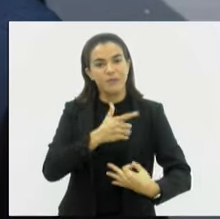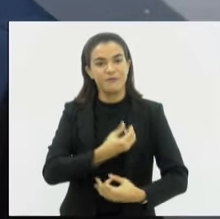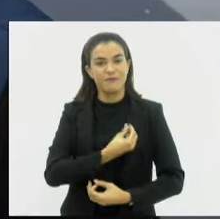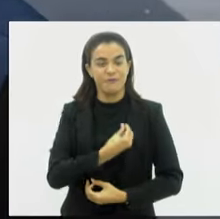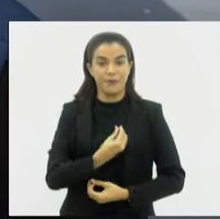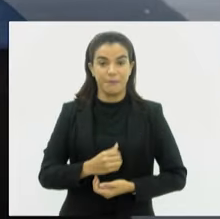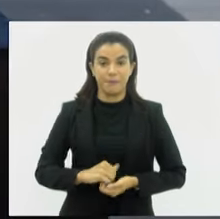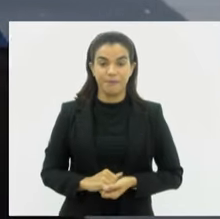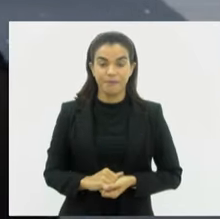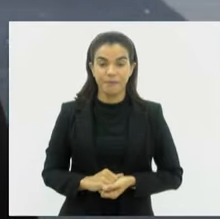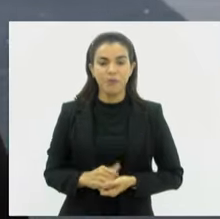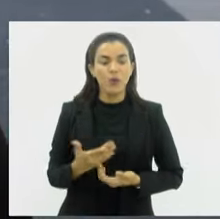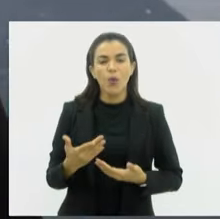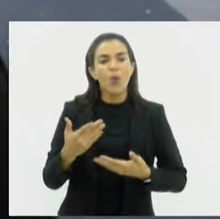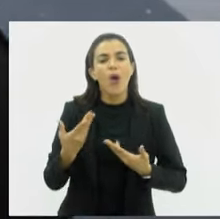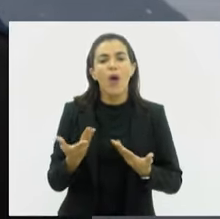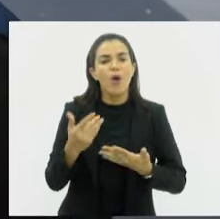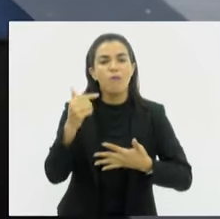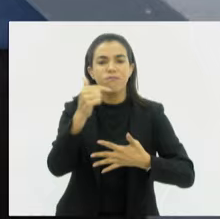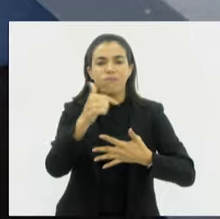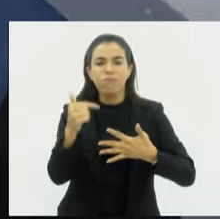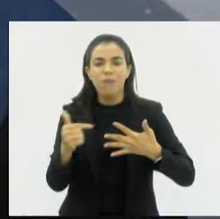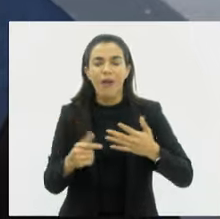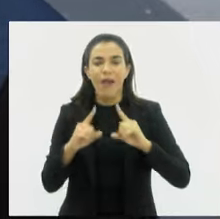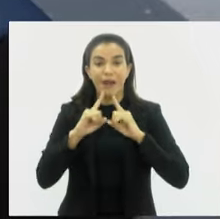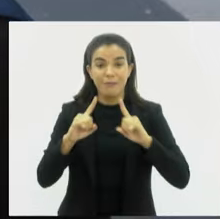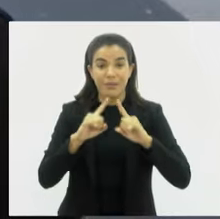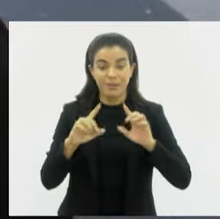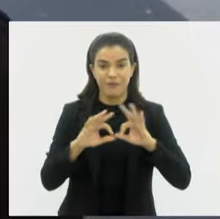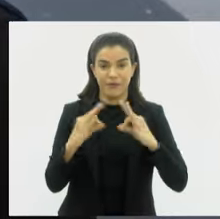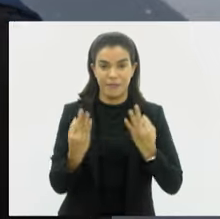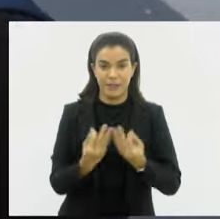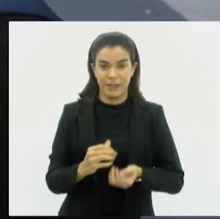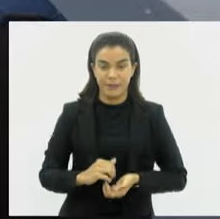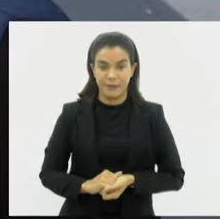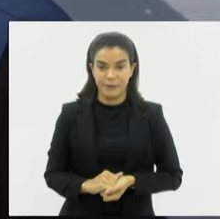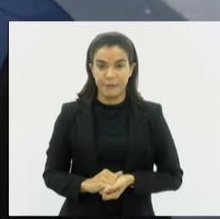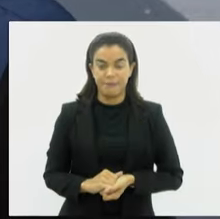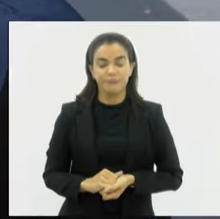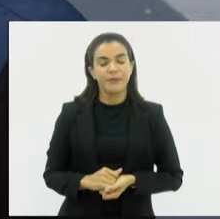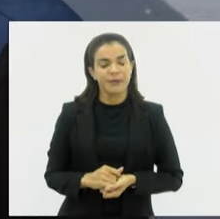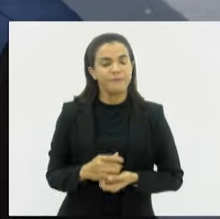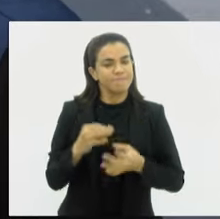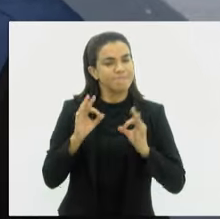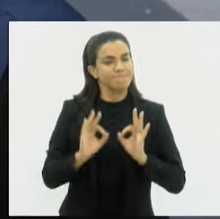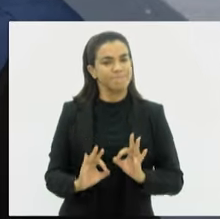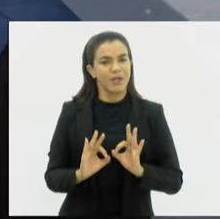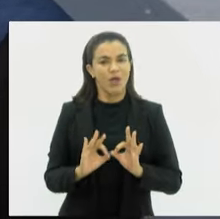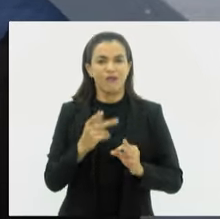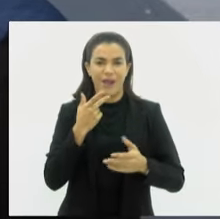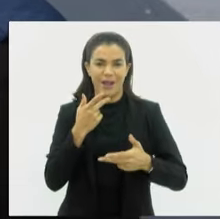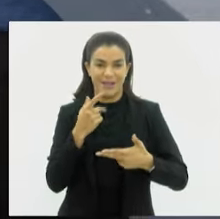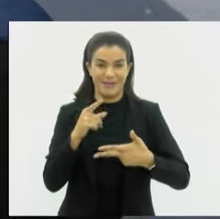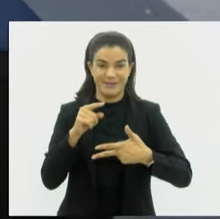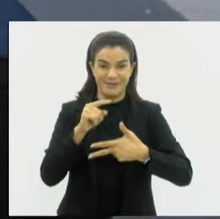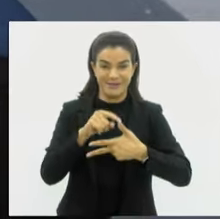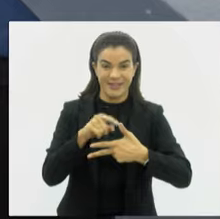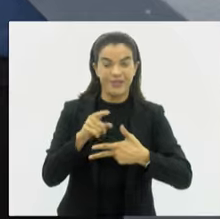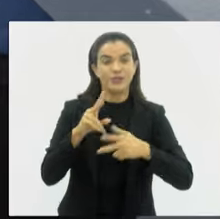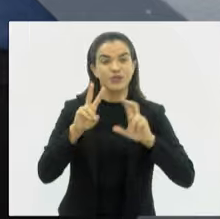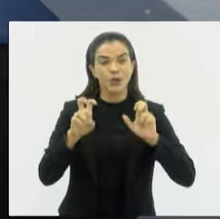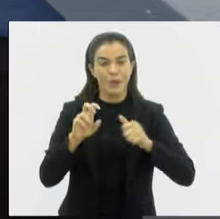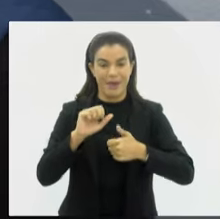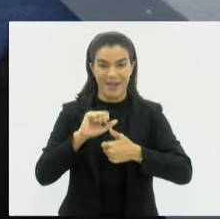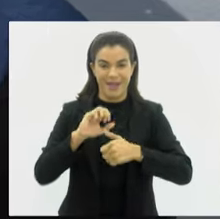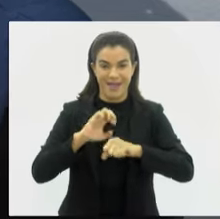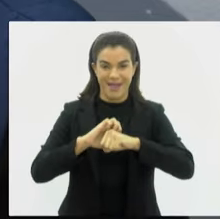dignidade. Quais são hoje as principais queixas desses familiares? Sem dúvida nenhuma, eu mencionei a questão do mediador nas